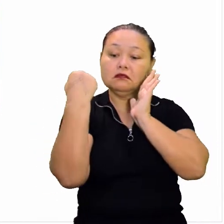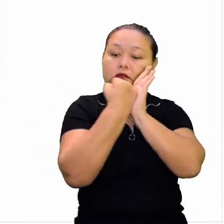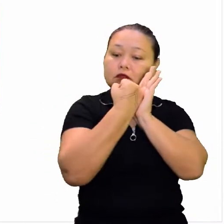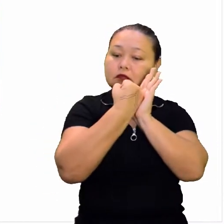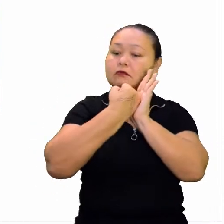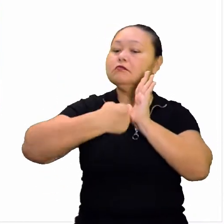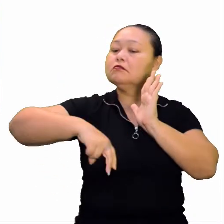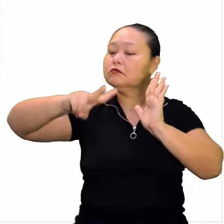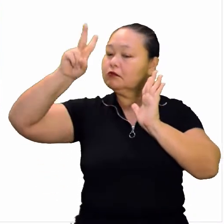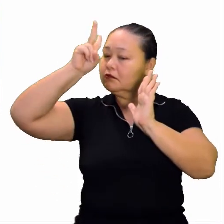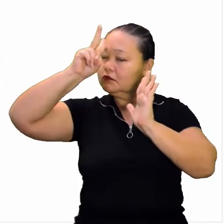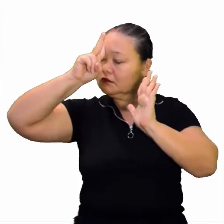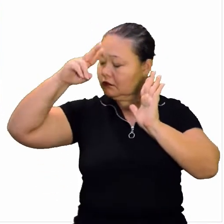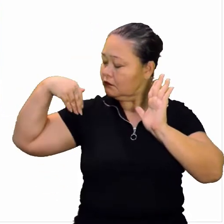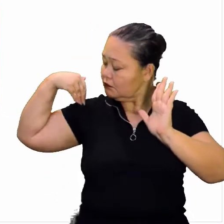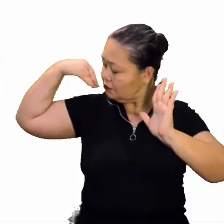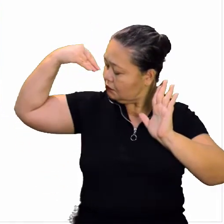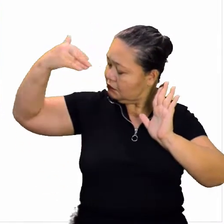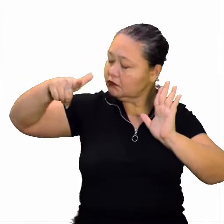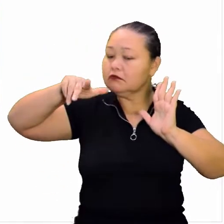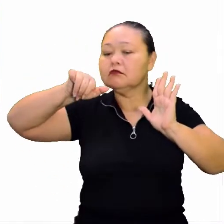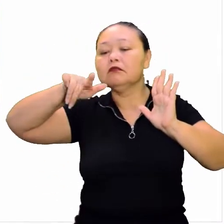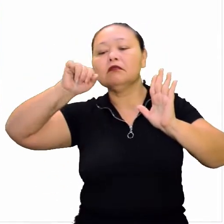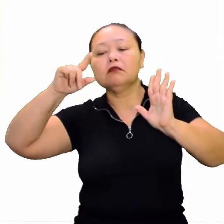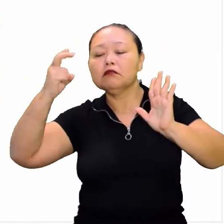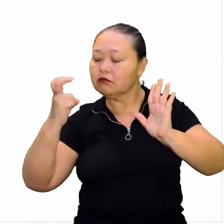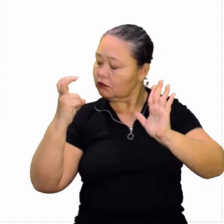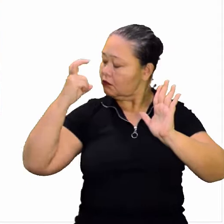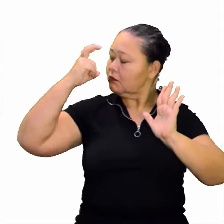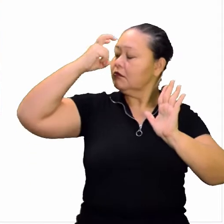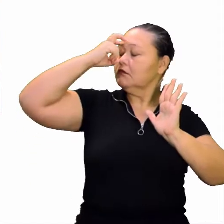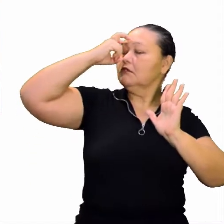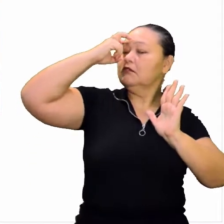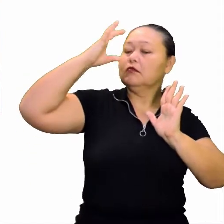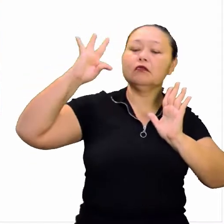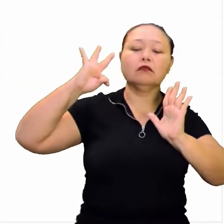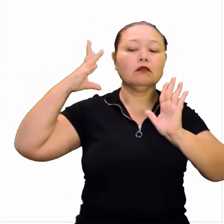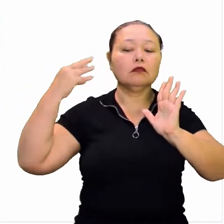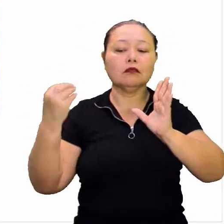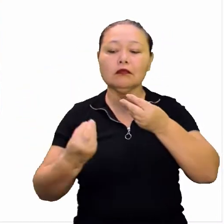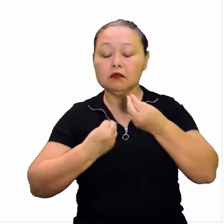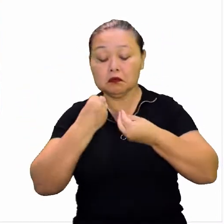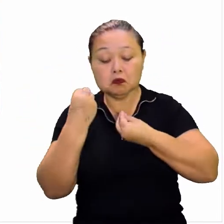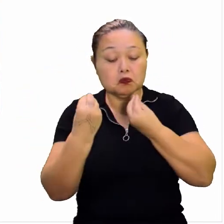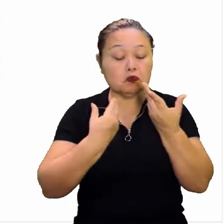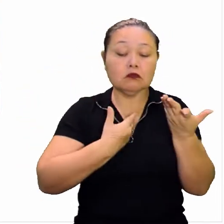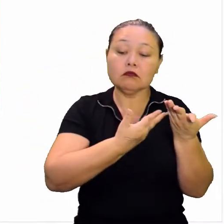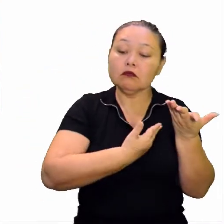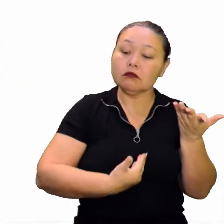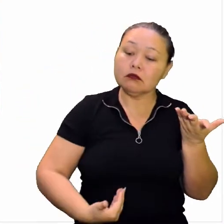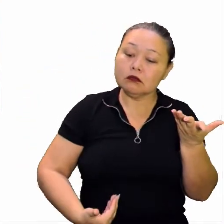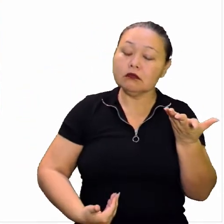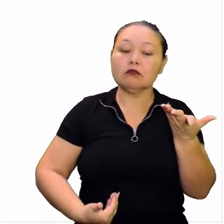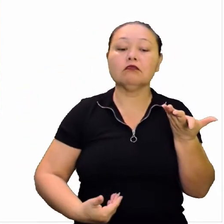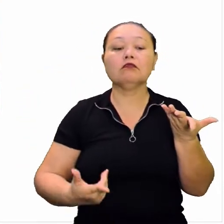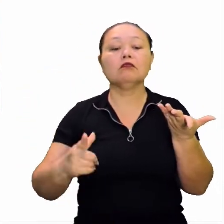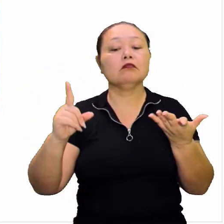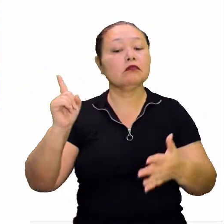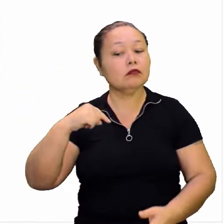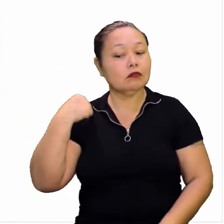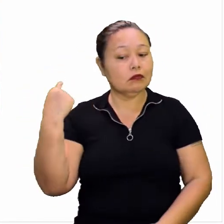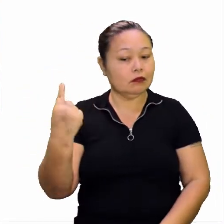sua marca, o seu legado, sua cultura, toda uma forma de governo, enfim. É o que